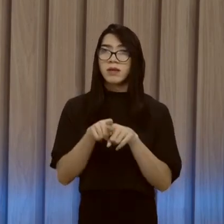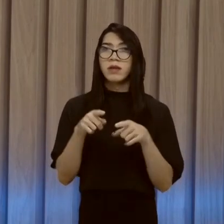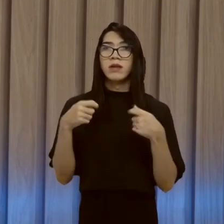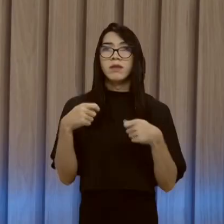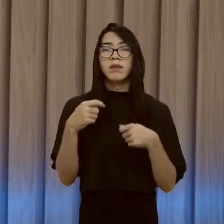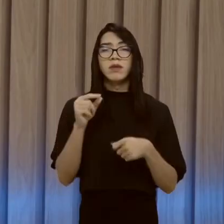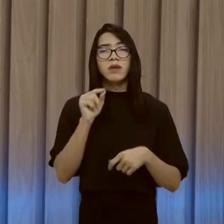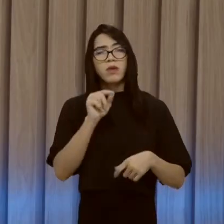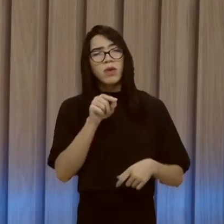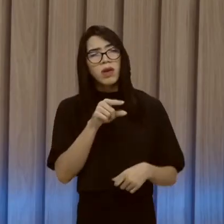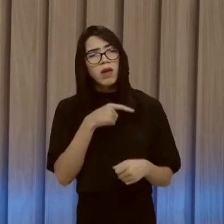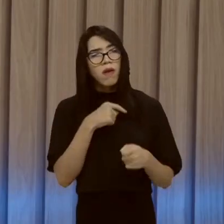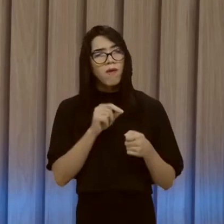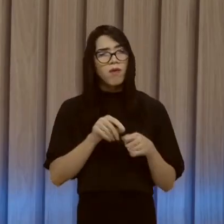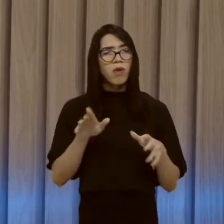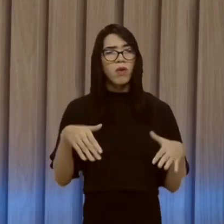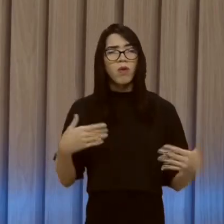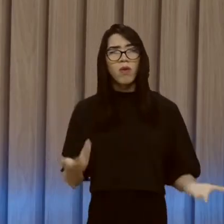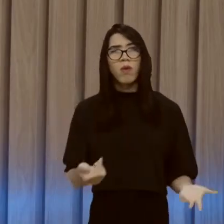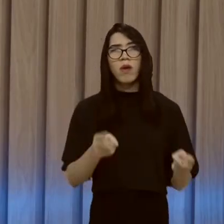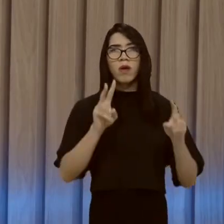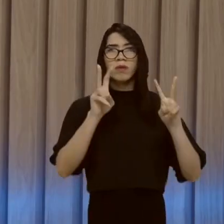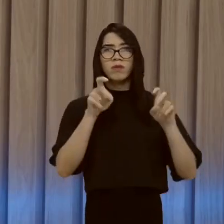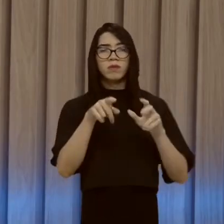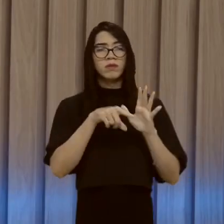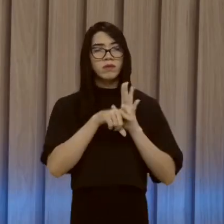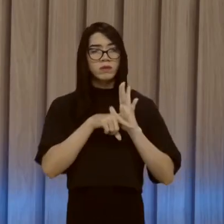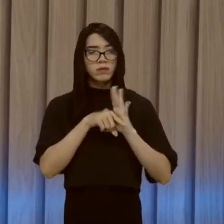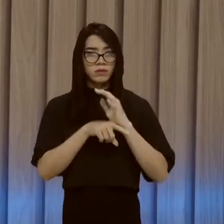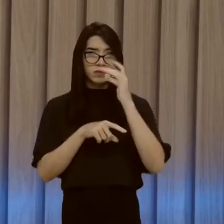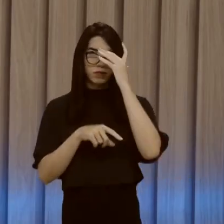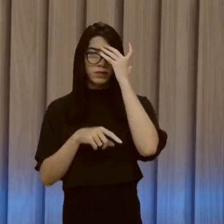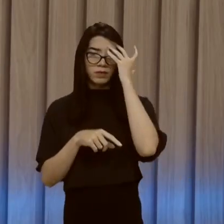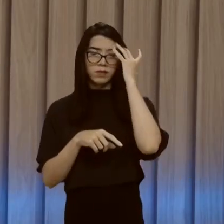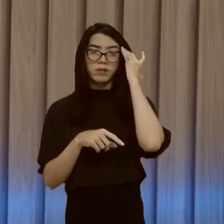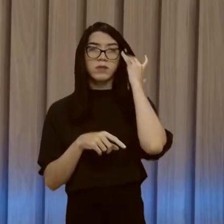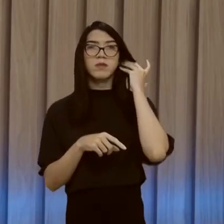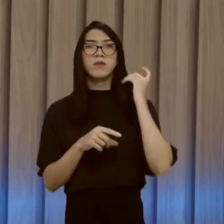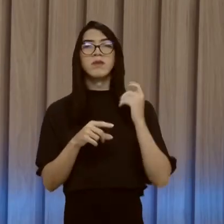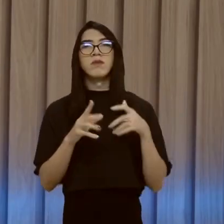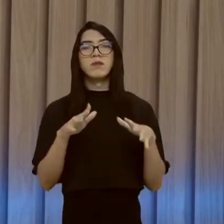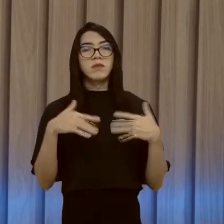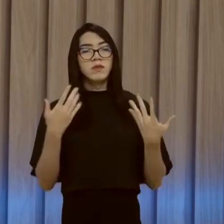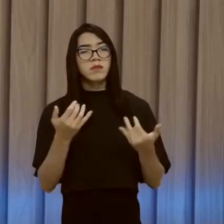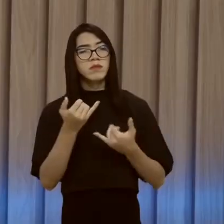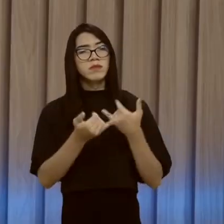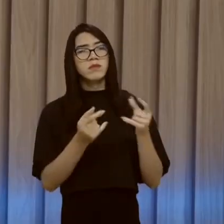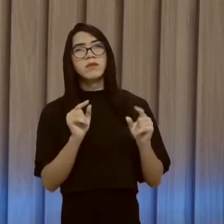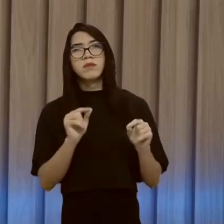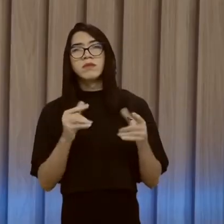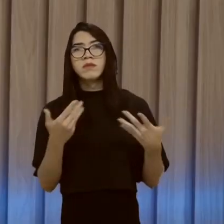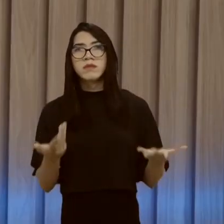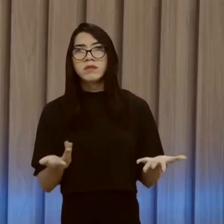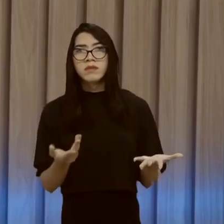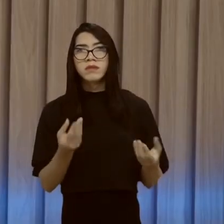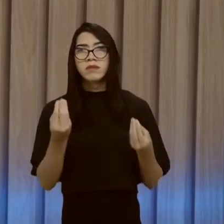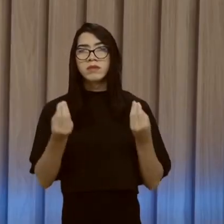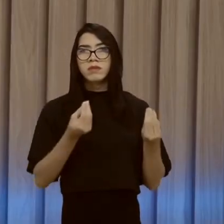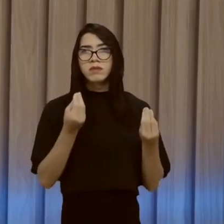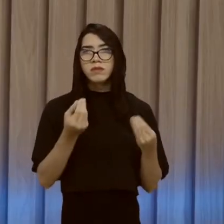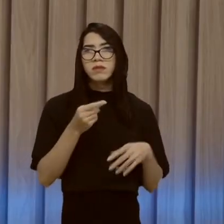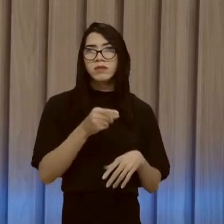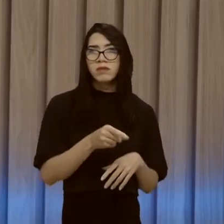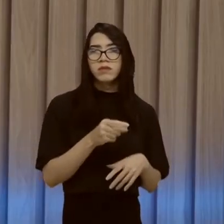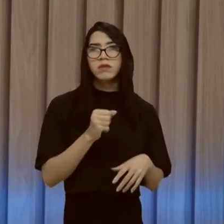mesmo o que esse adolescente está fazendo, é uma participação ativa. Entender ali o que ele está jogando, como é esse personagem desse filme.